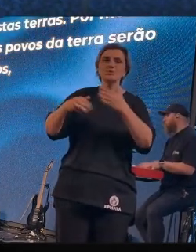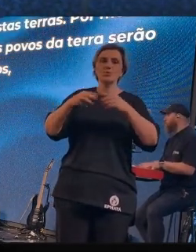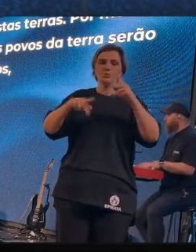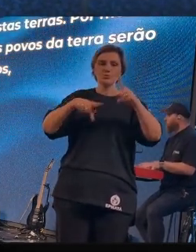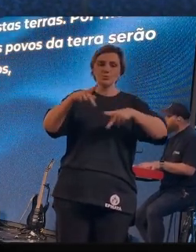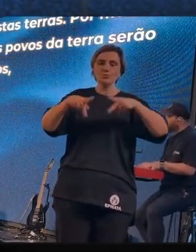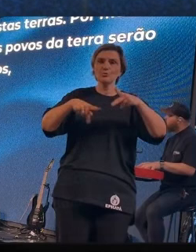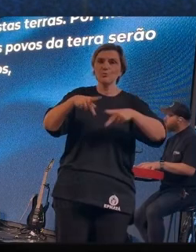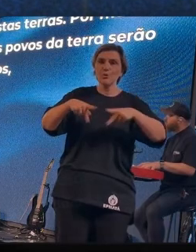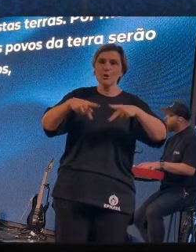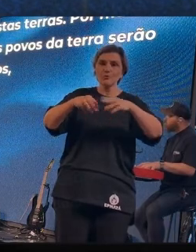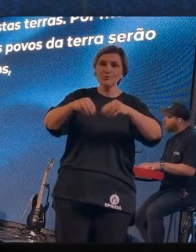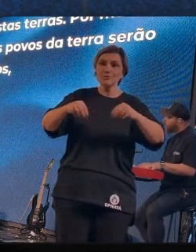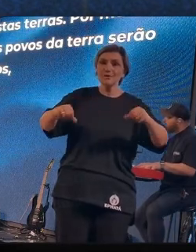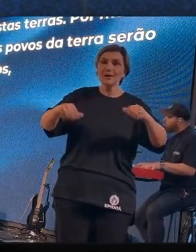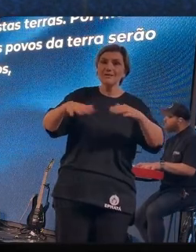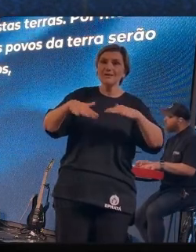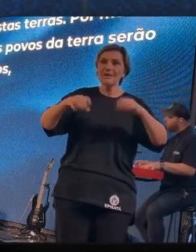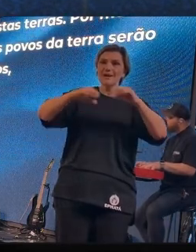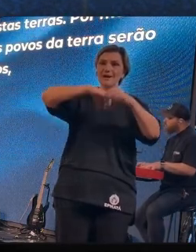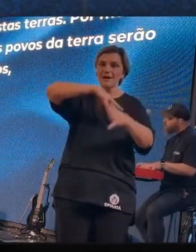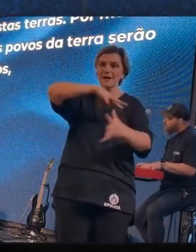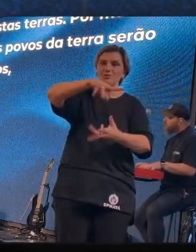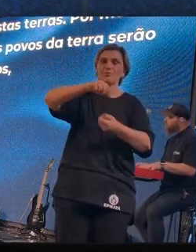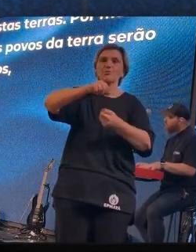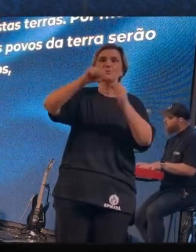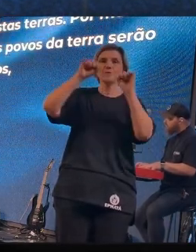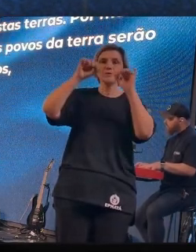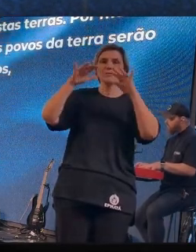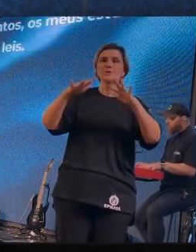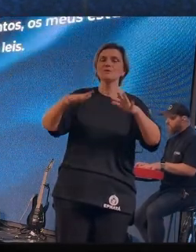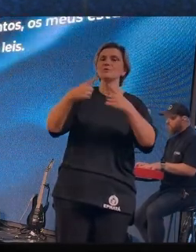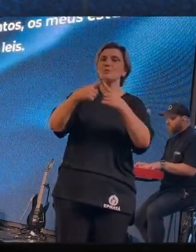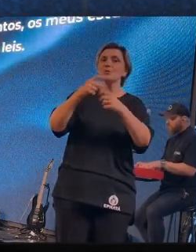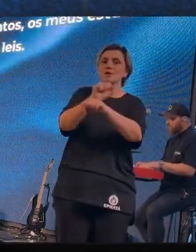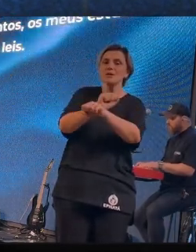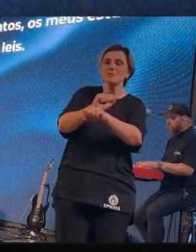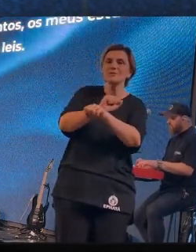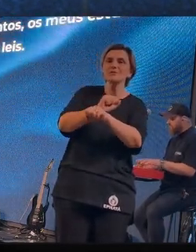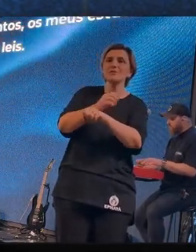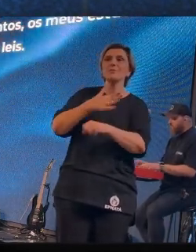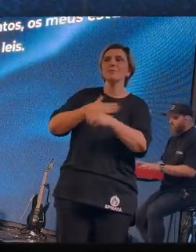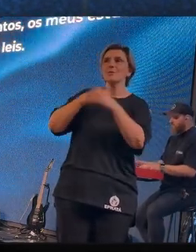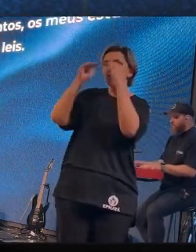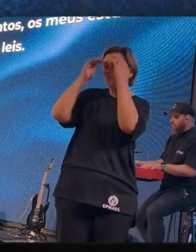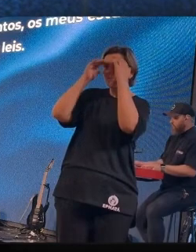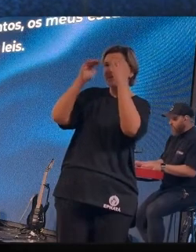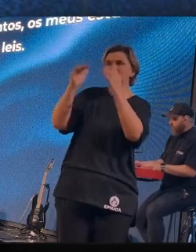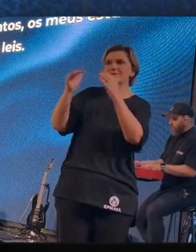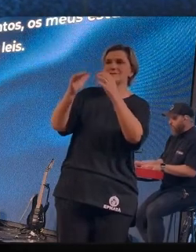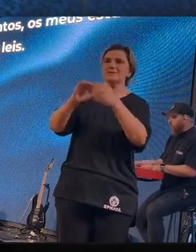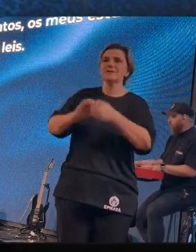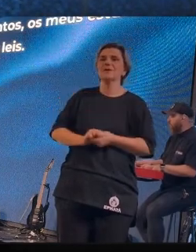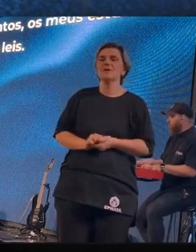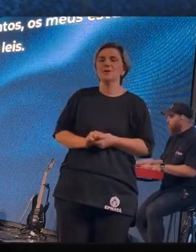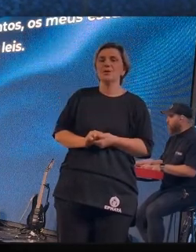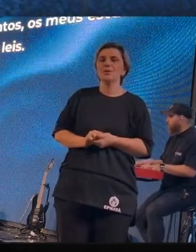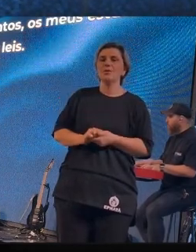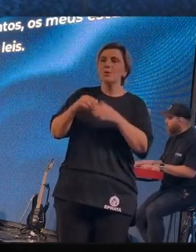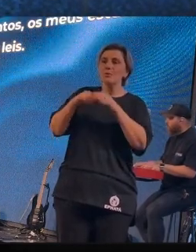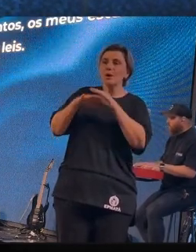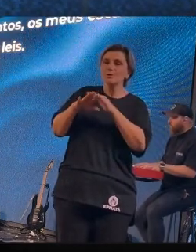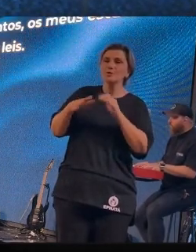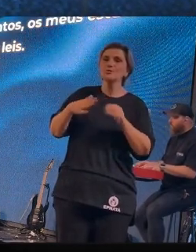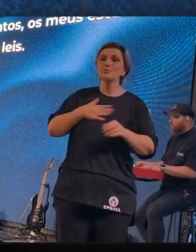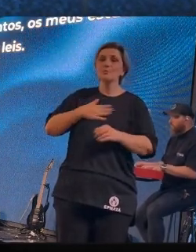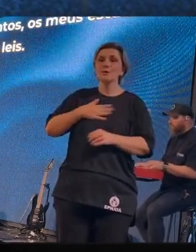povos dessa terra serão abençoados, porque Abraão me obedeceu, e guardou os meus